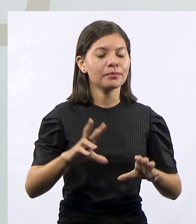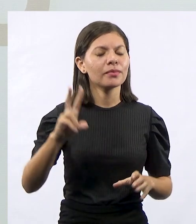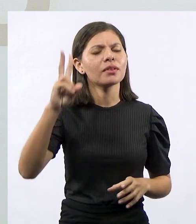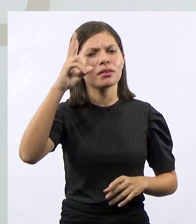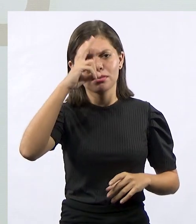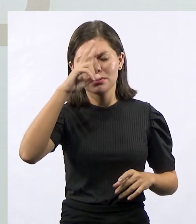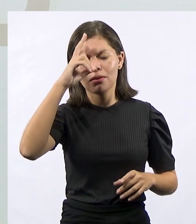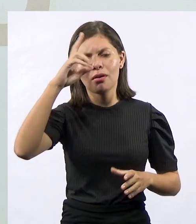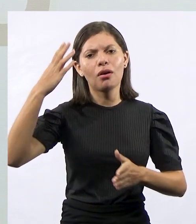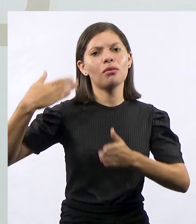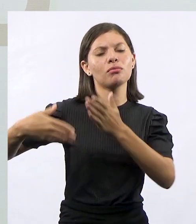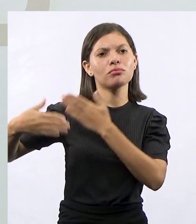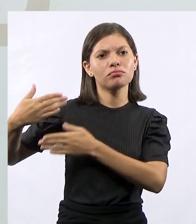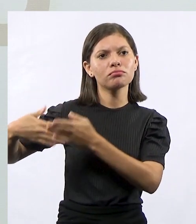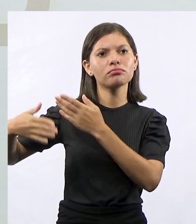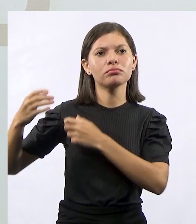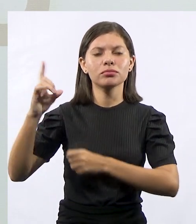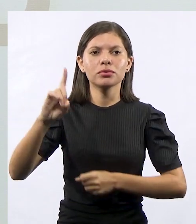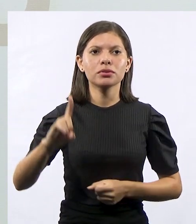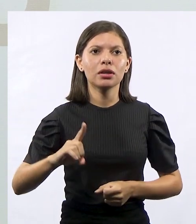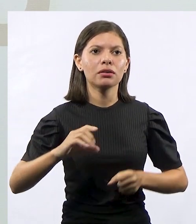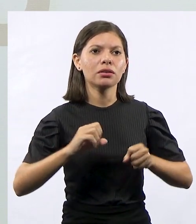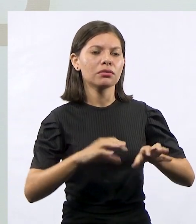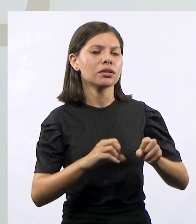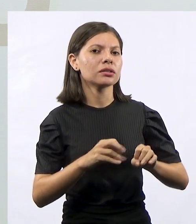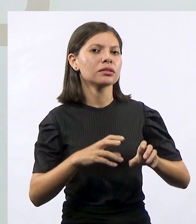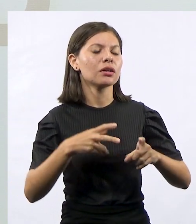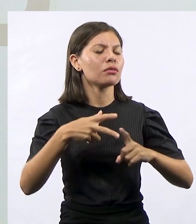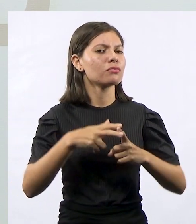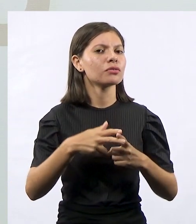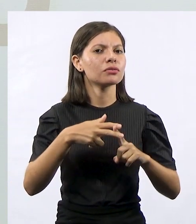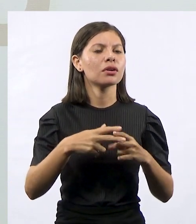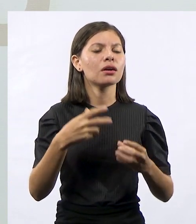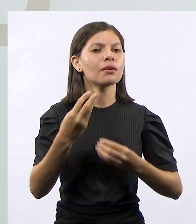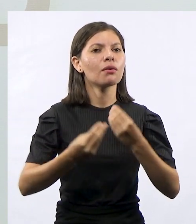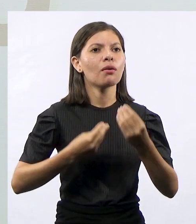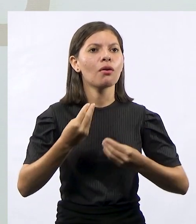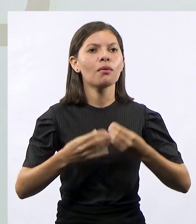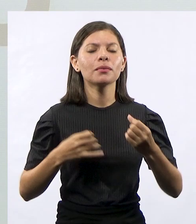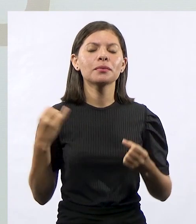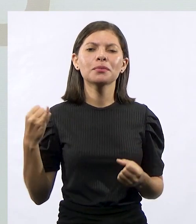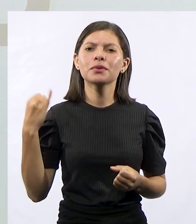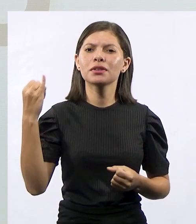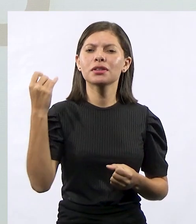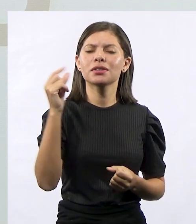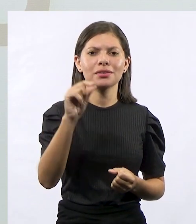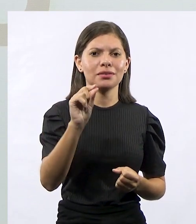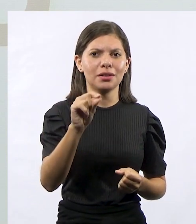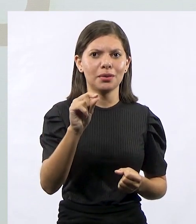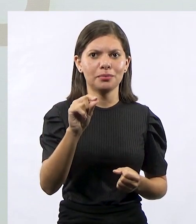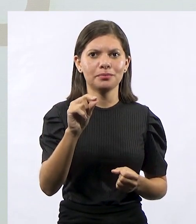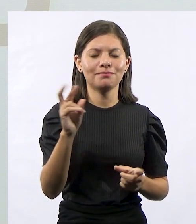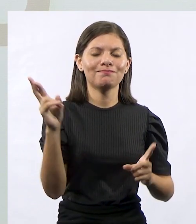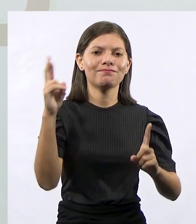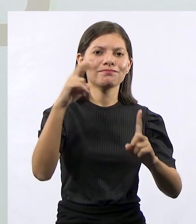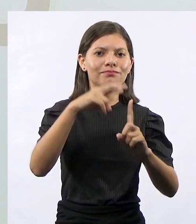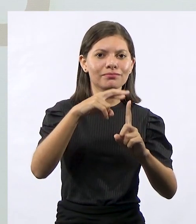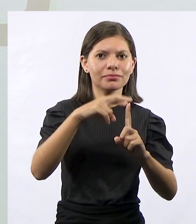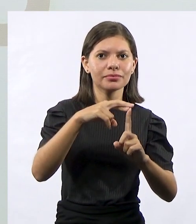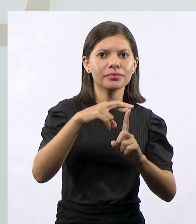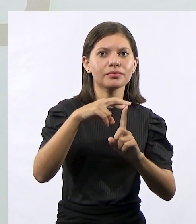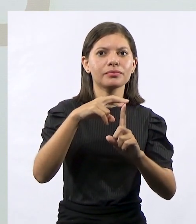de um histórico aí sobre o direito à educação, como ele é configurado, a importância da